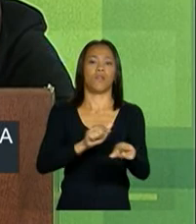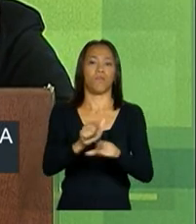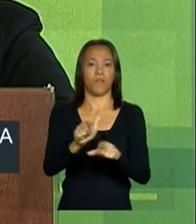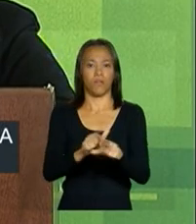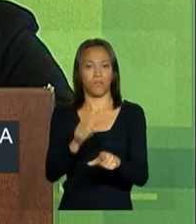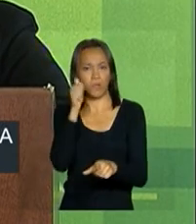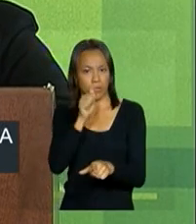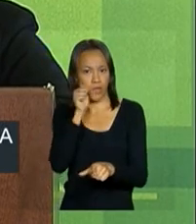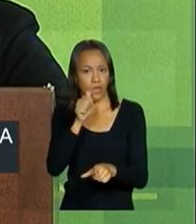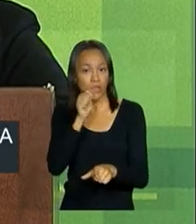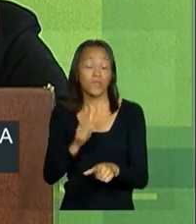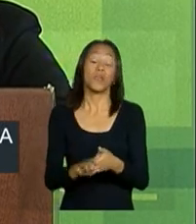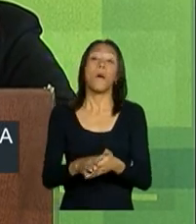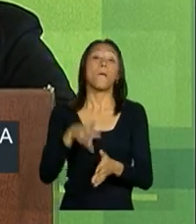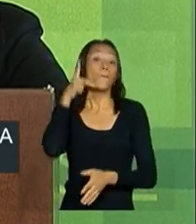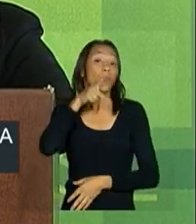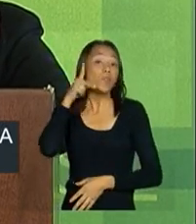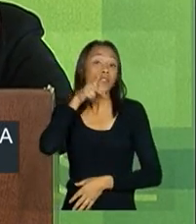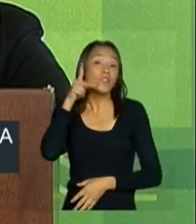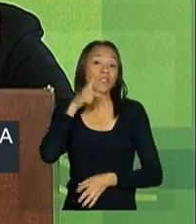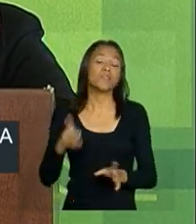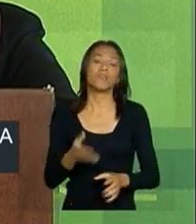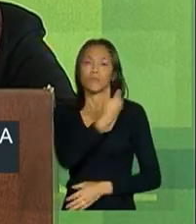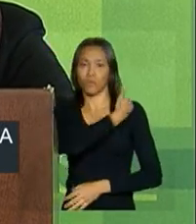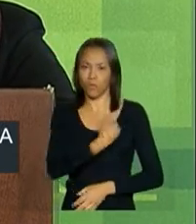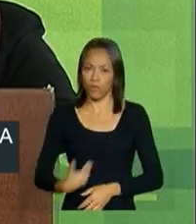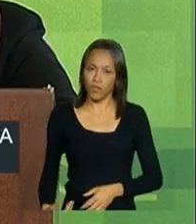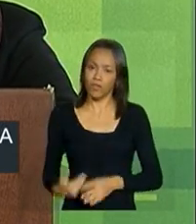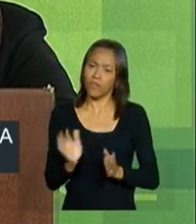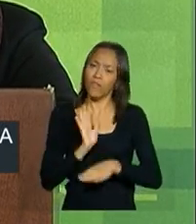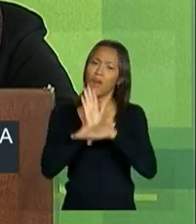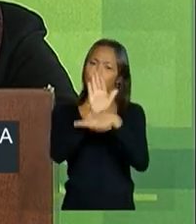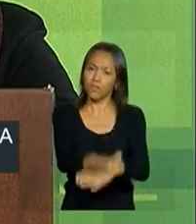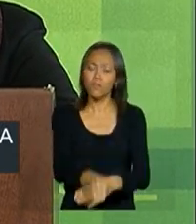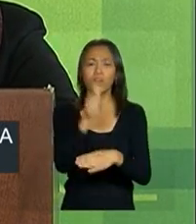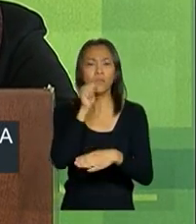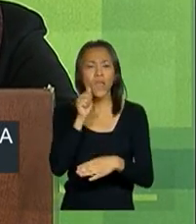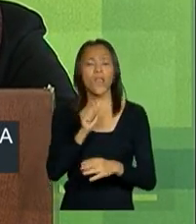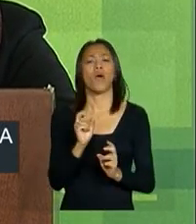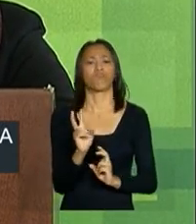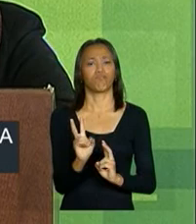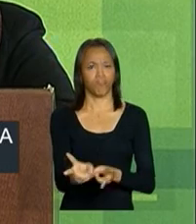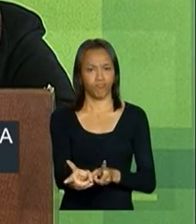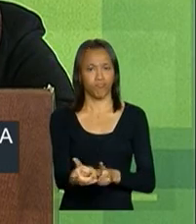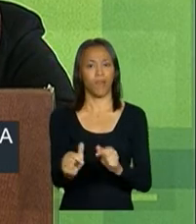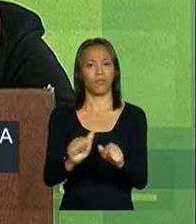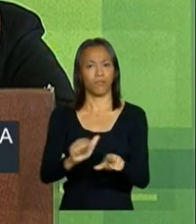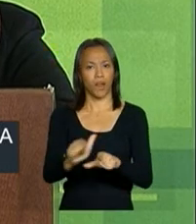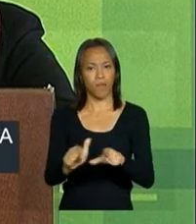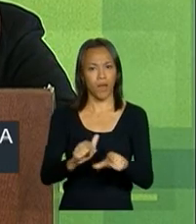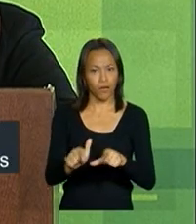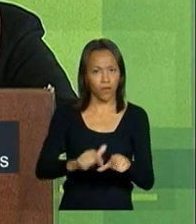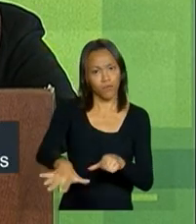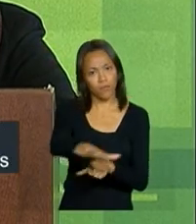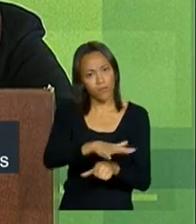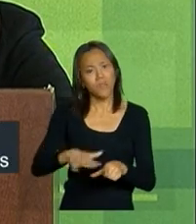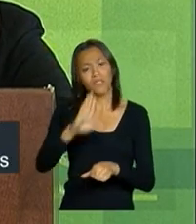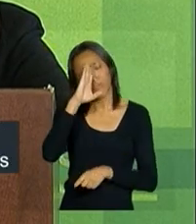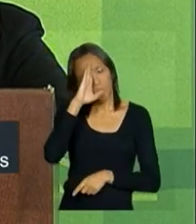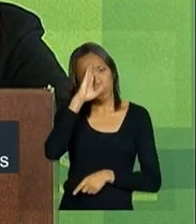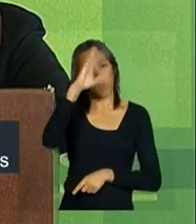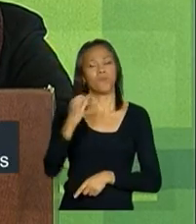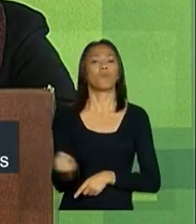políticas públicas que ajudem as mulheres a permanecerem no mercado de trabalho são cruciais